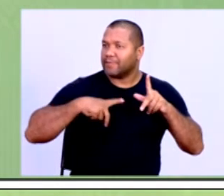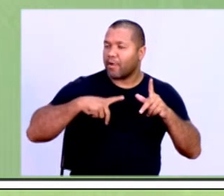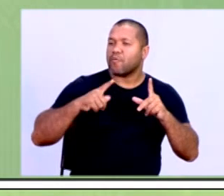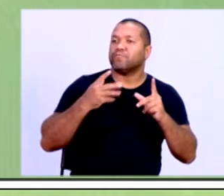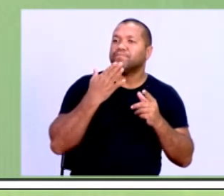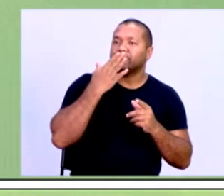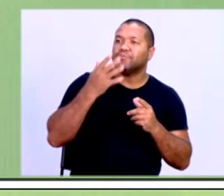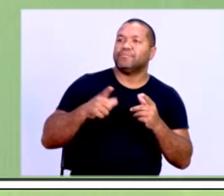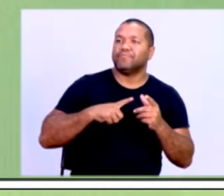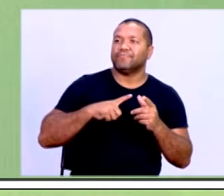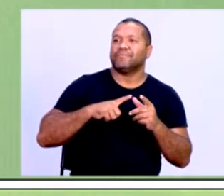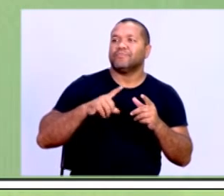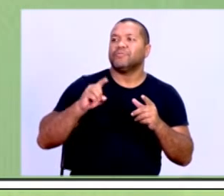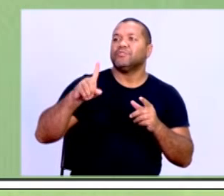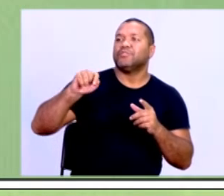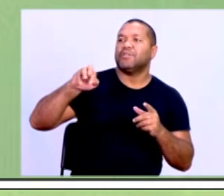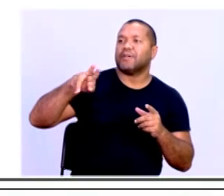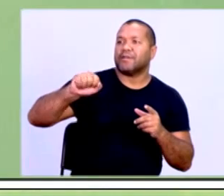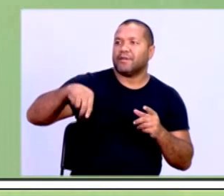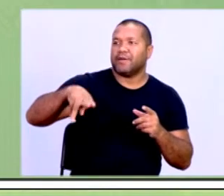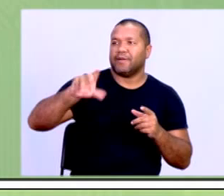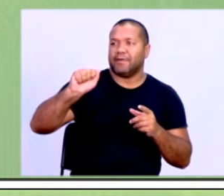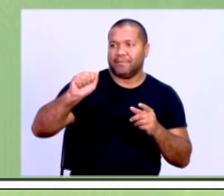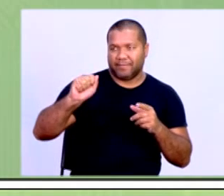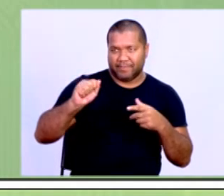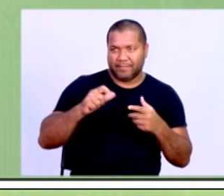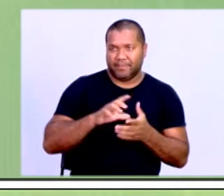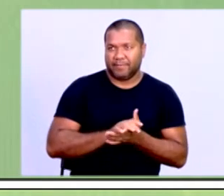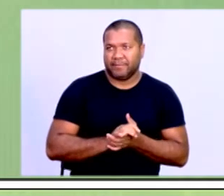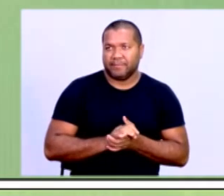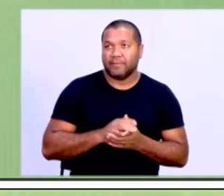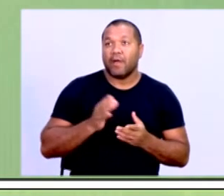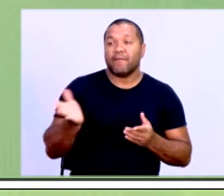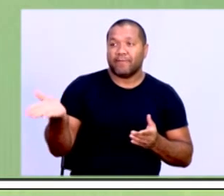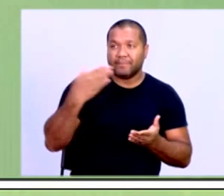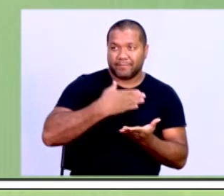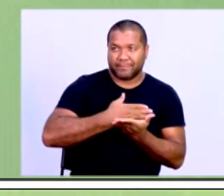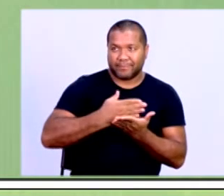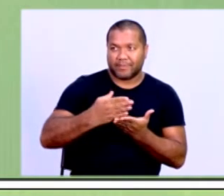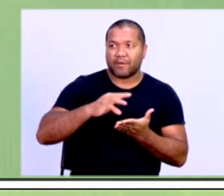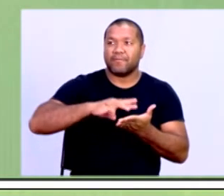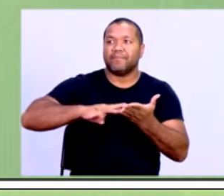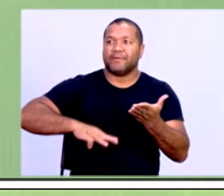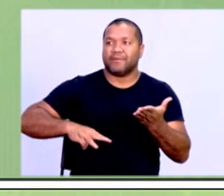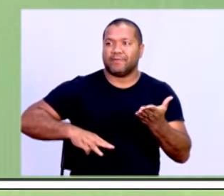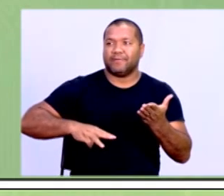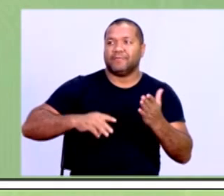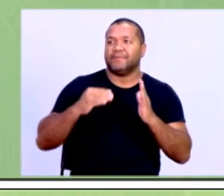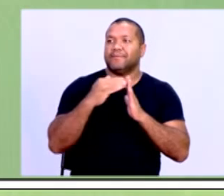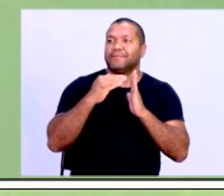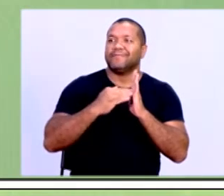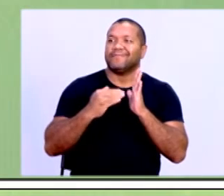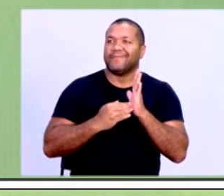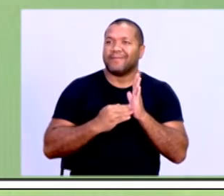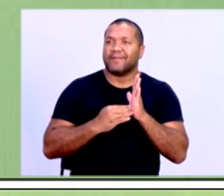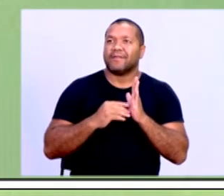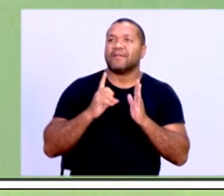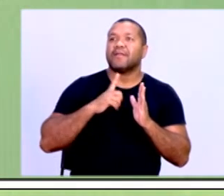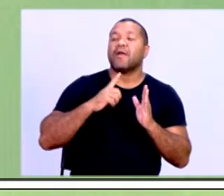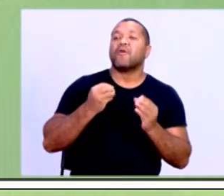componentes dos diagramas. Vamos iniciar com metodologia de software, que é